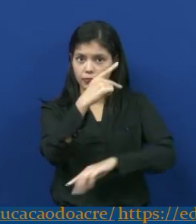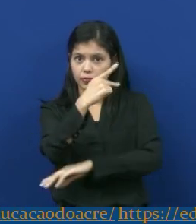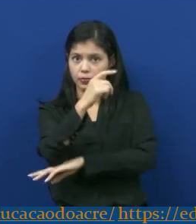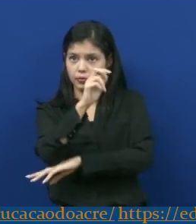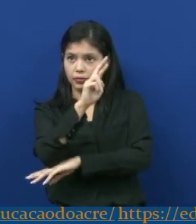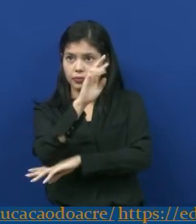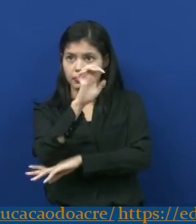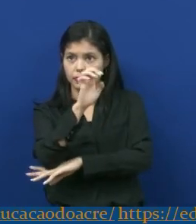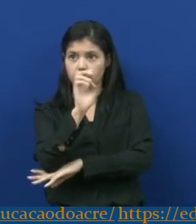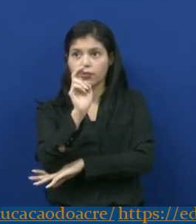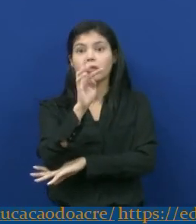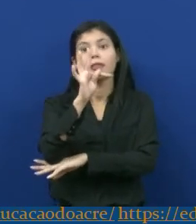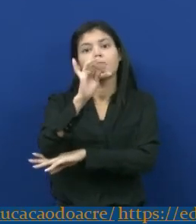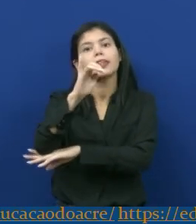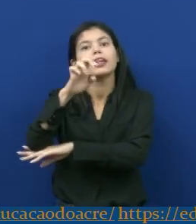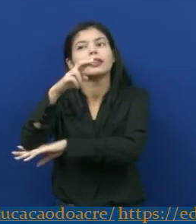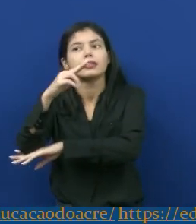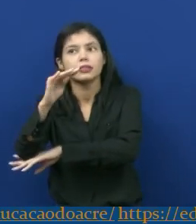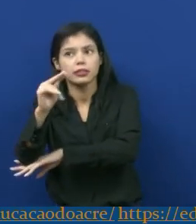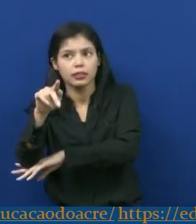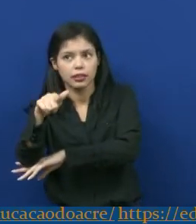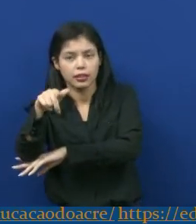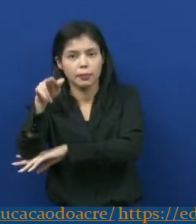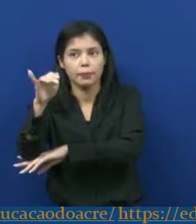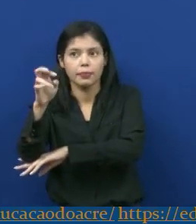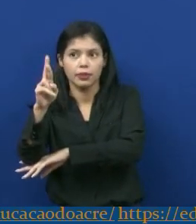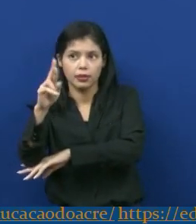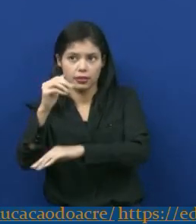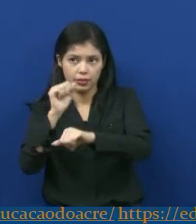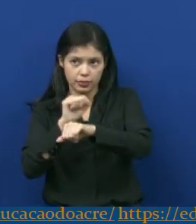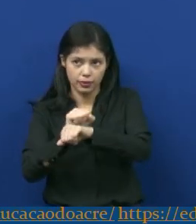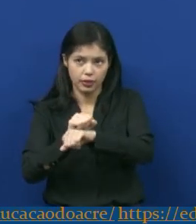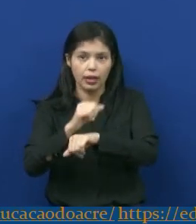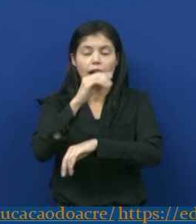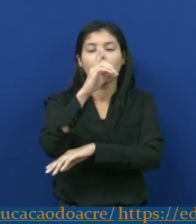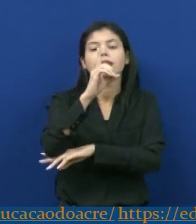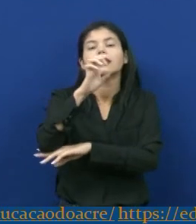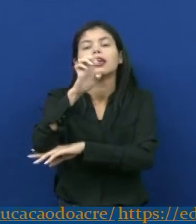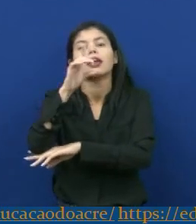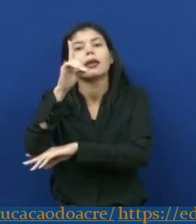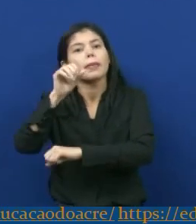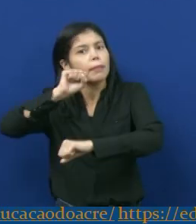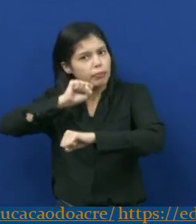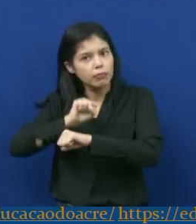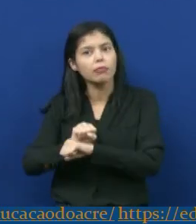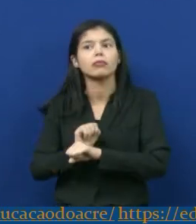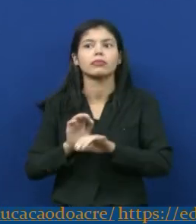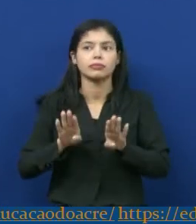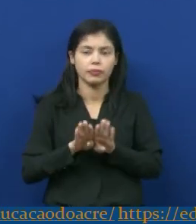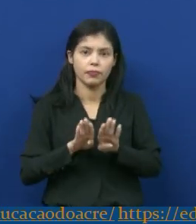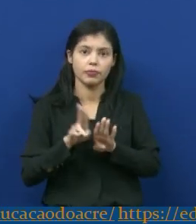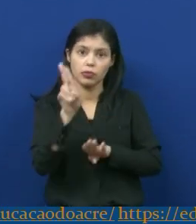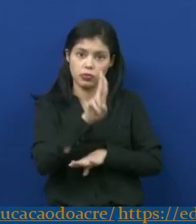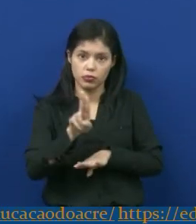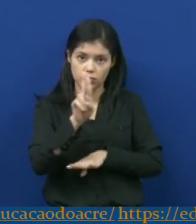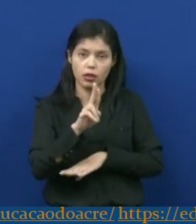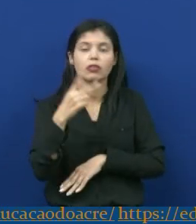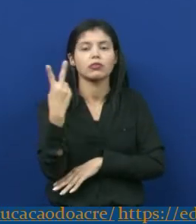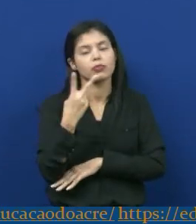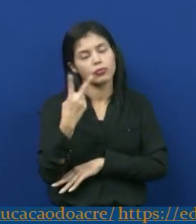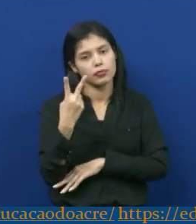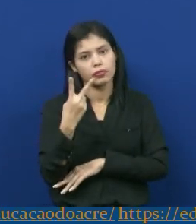de obrigação, né? Tiene que parar e deve parar também, certo? A perífrase de obrigação. Então, eu posso utilizar as duas